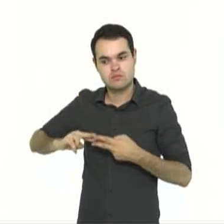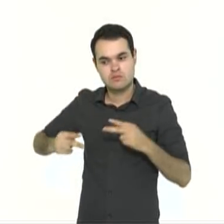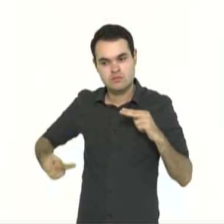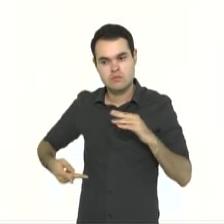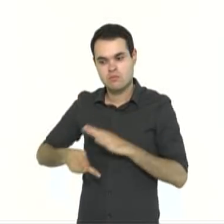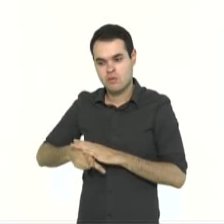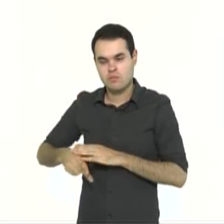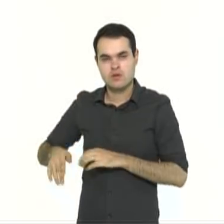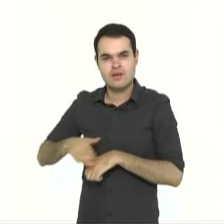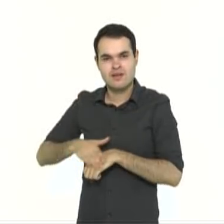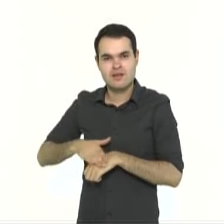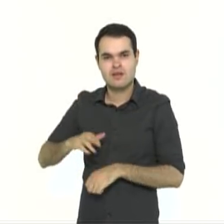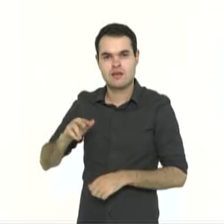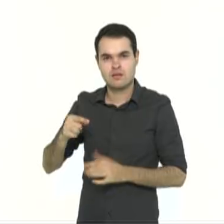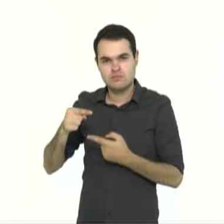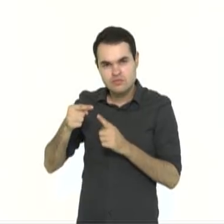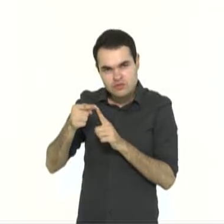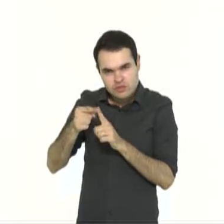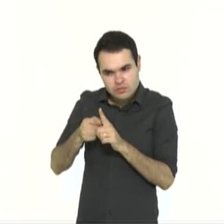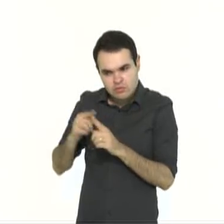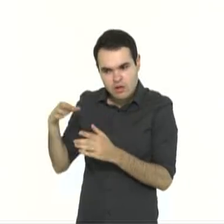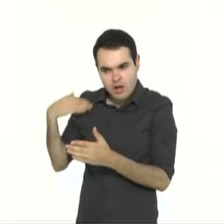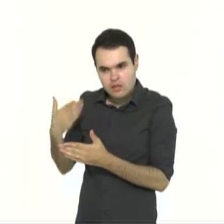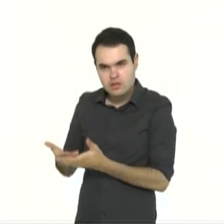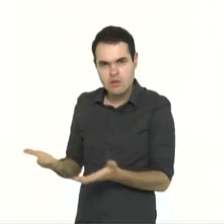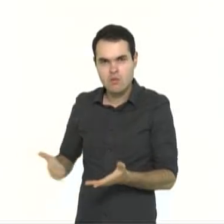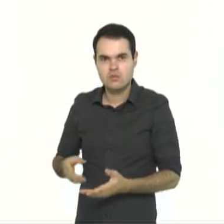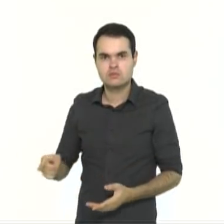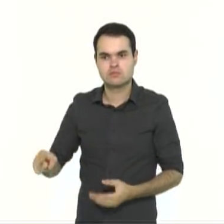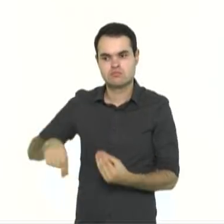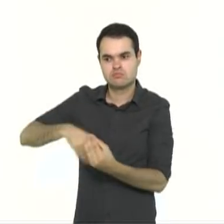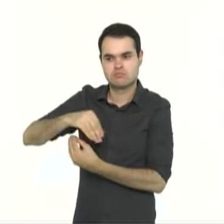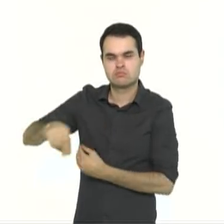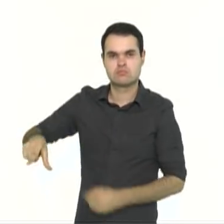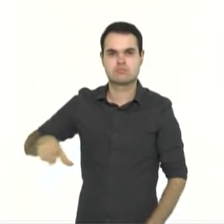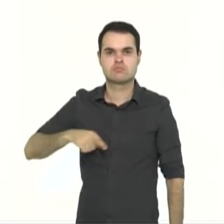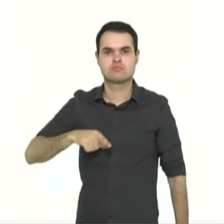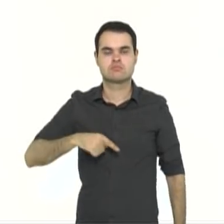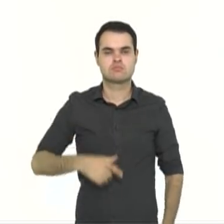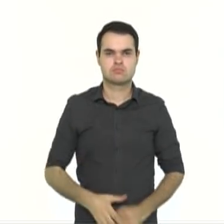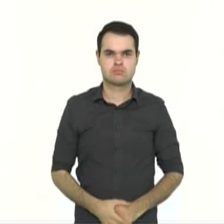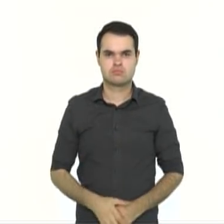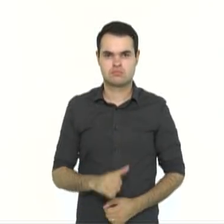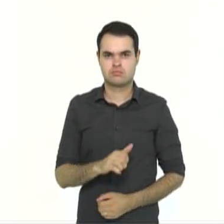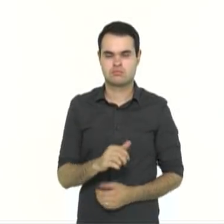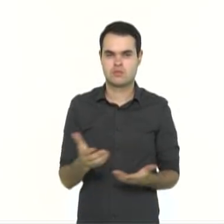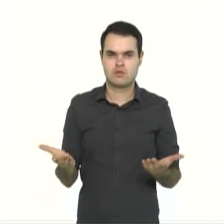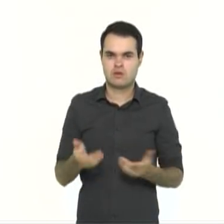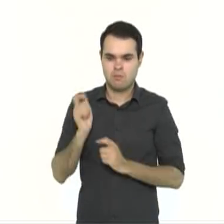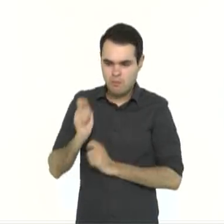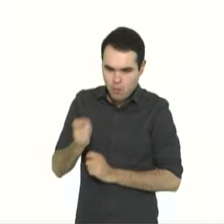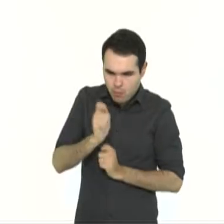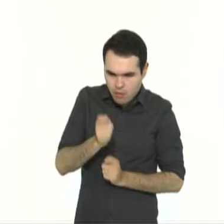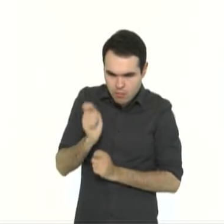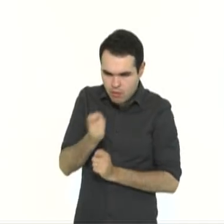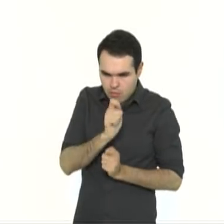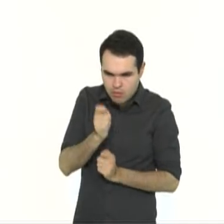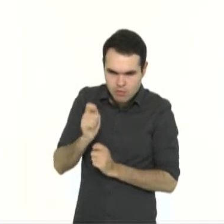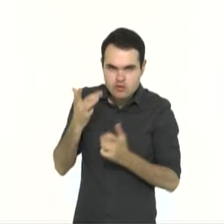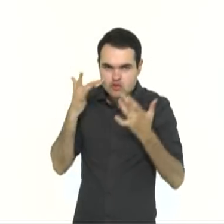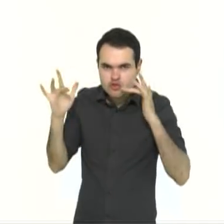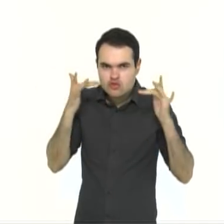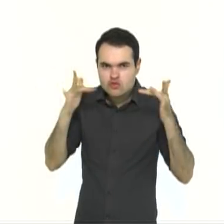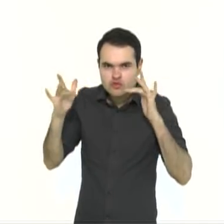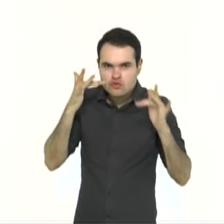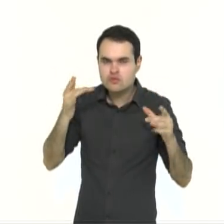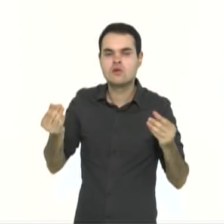raças locais até a data de hoje. Então, atividade mineradora, vamos entender, com a